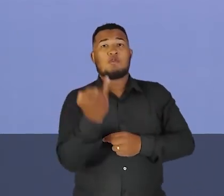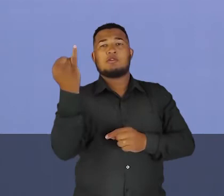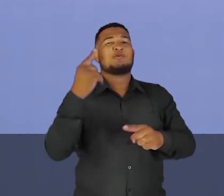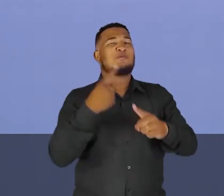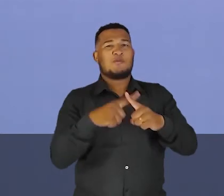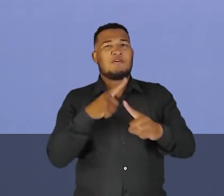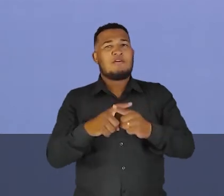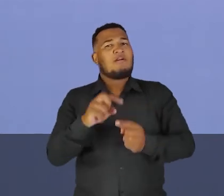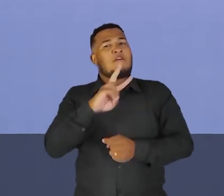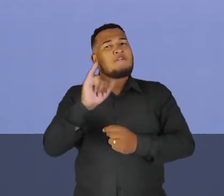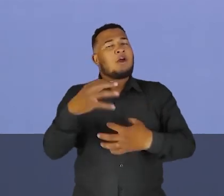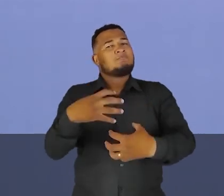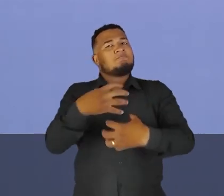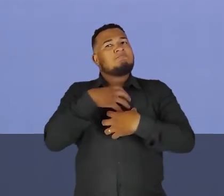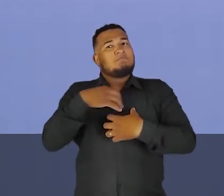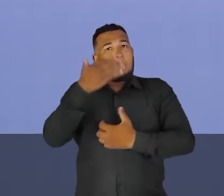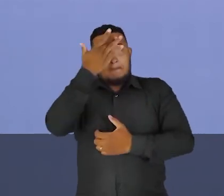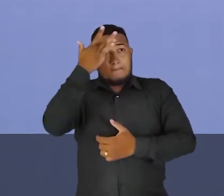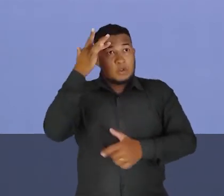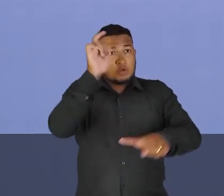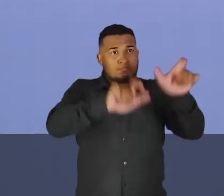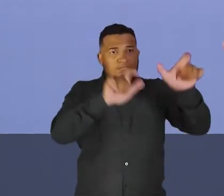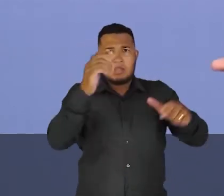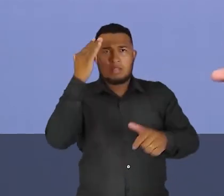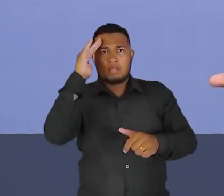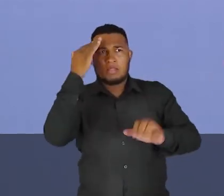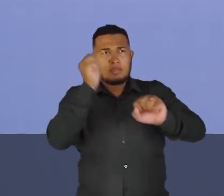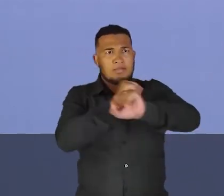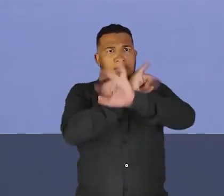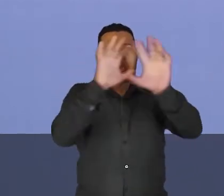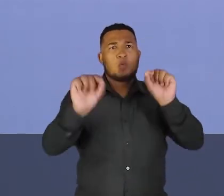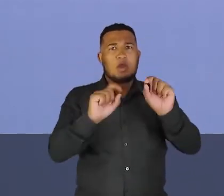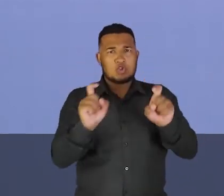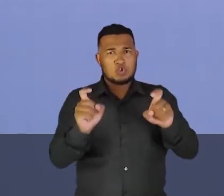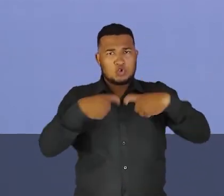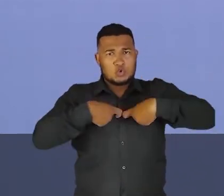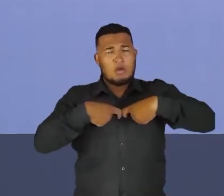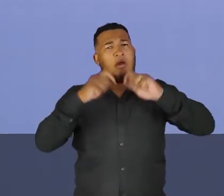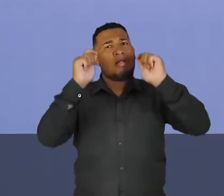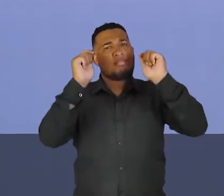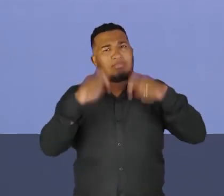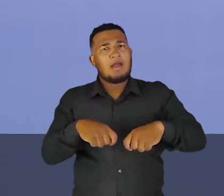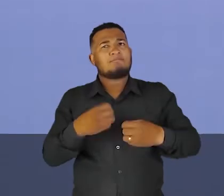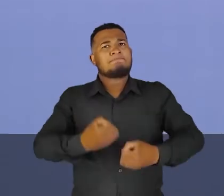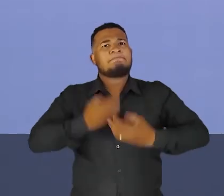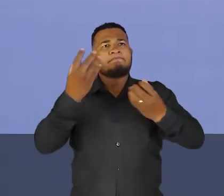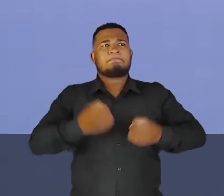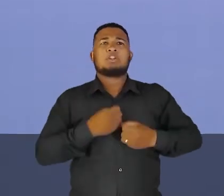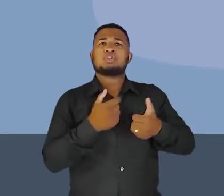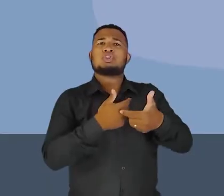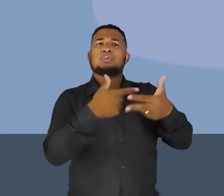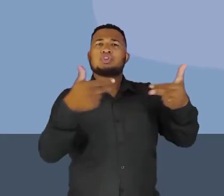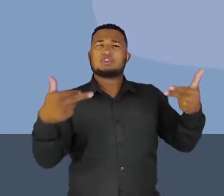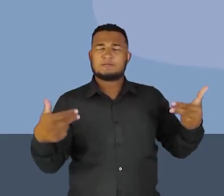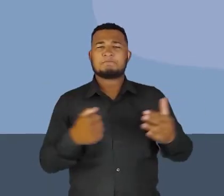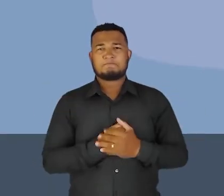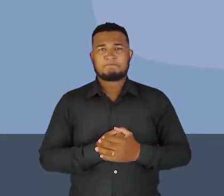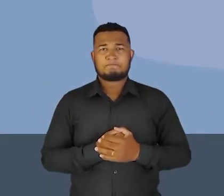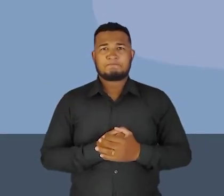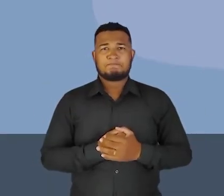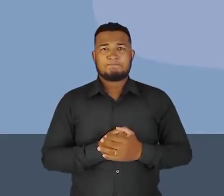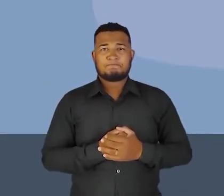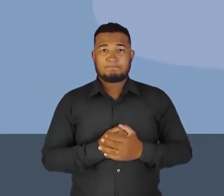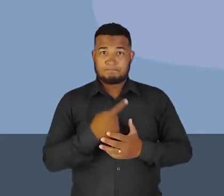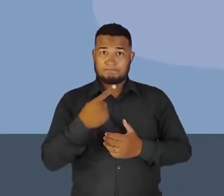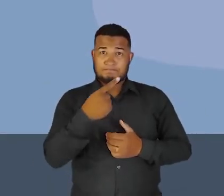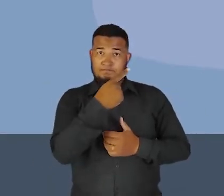vai fazer com que as pessoas entendam que a sexualidade ela pode se expressar de várias formas. Olha para a telinha. Essa